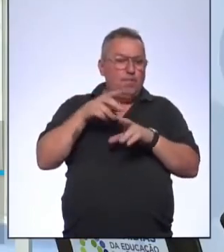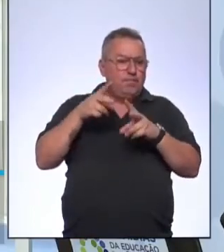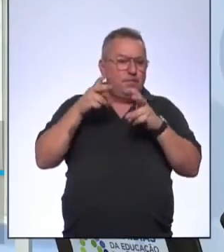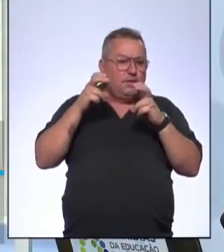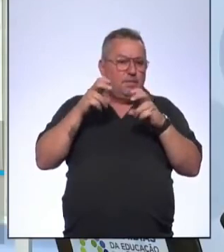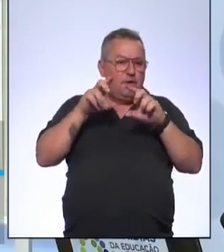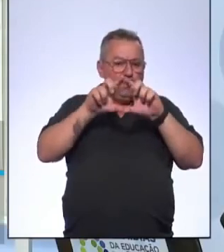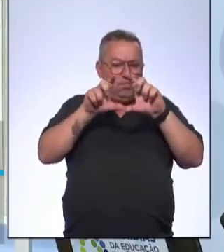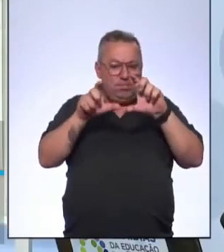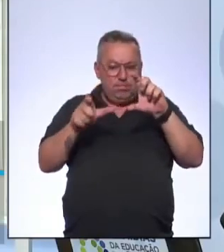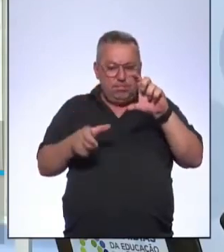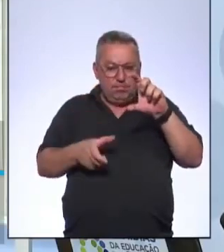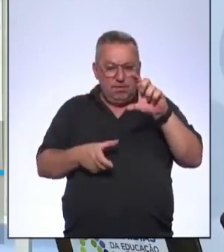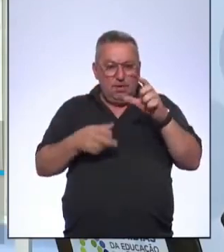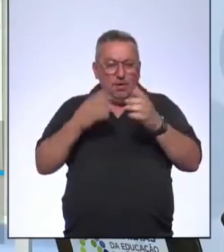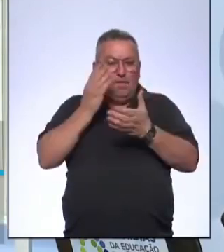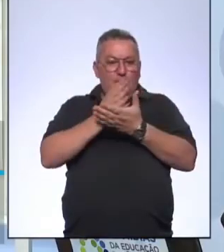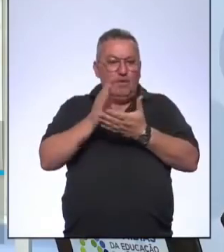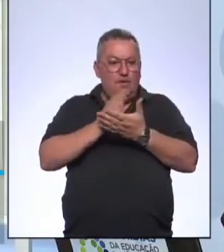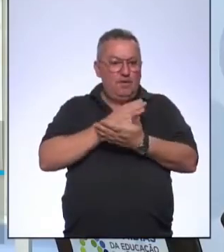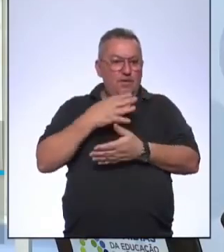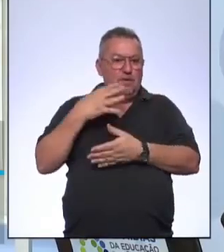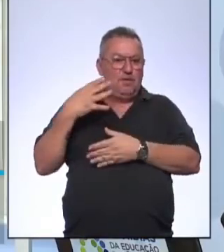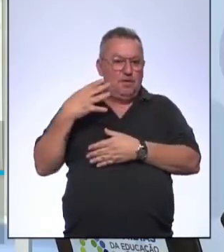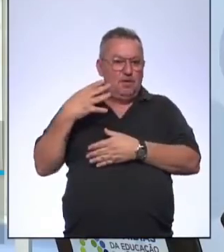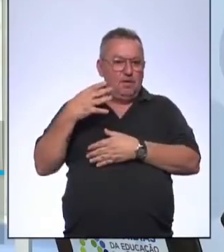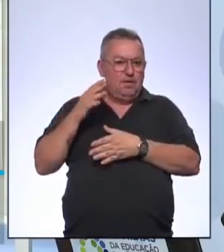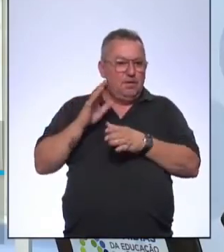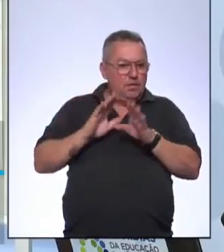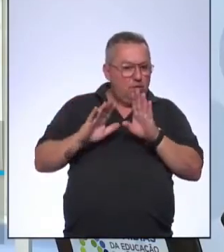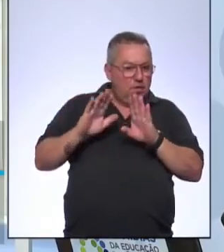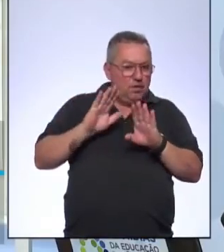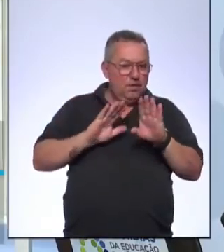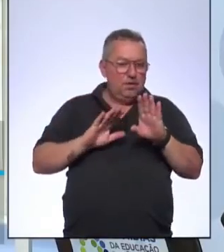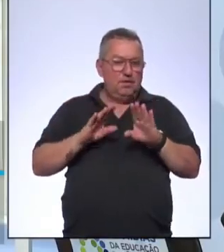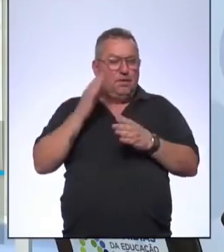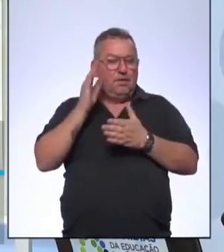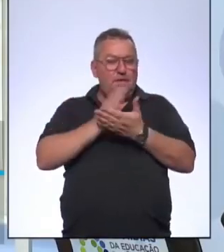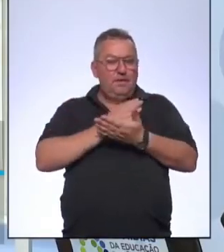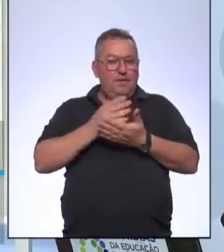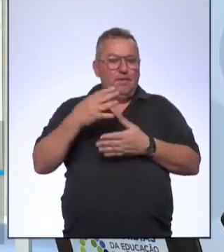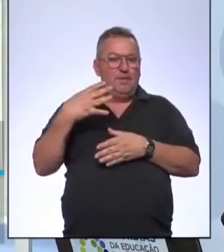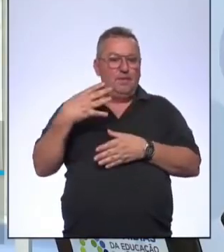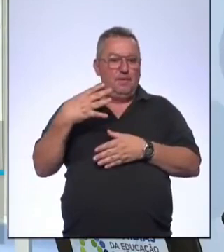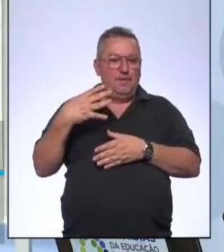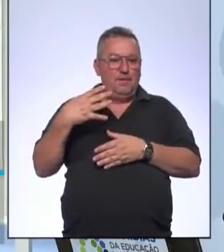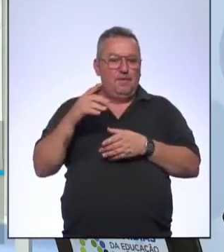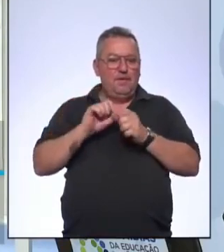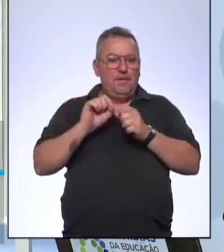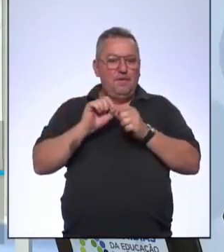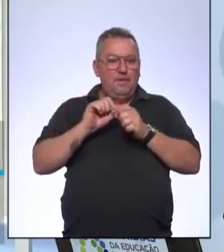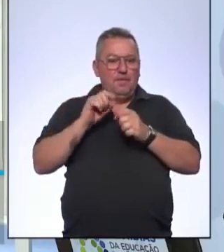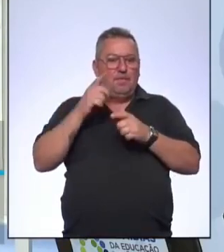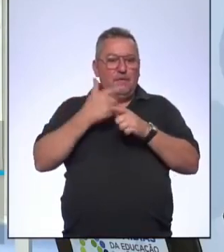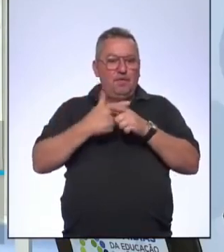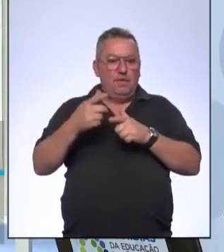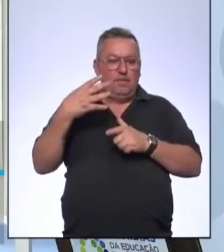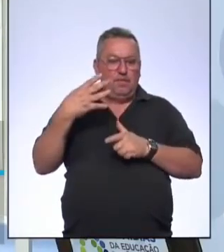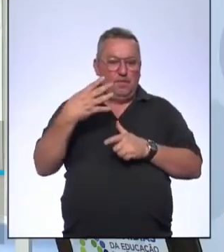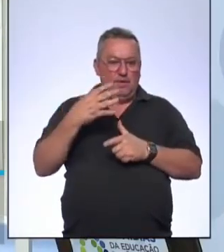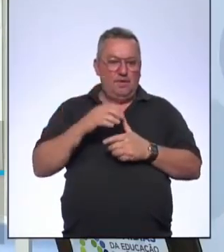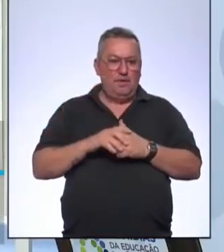só que essa coroa foi dividida em 4 partes, hein? Foi dividida em 4 partes, tá aí, ó. Você vai ter que fazer depois uma divisão por